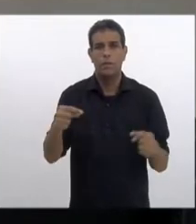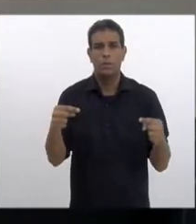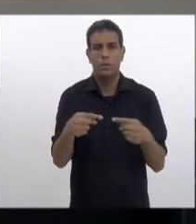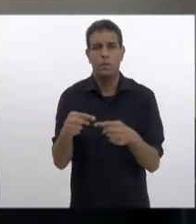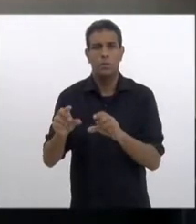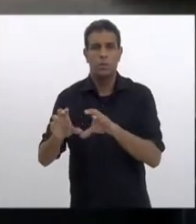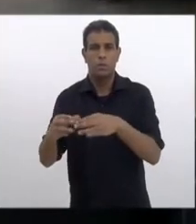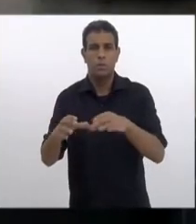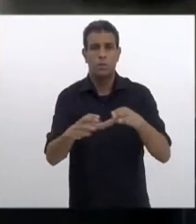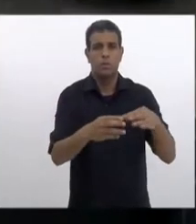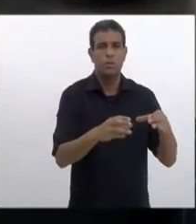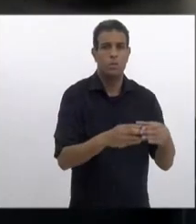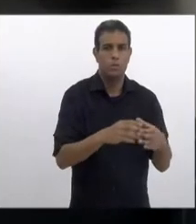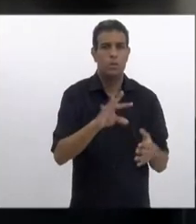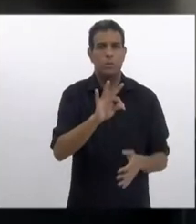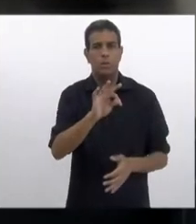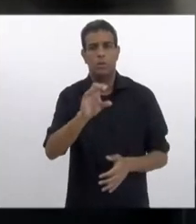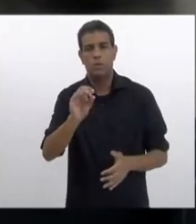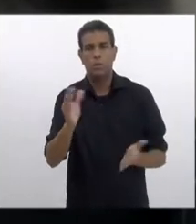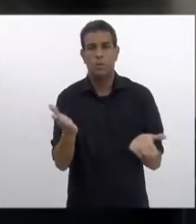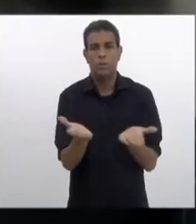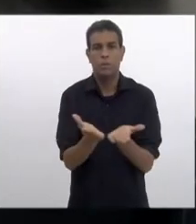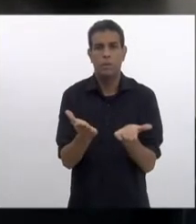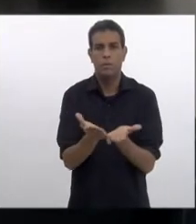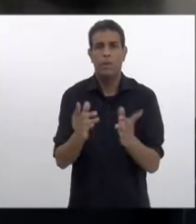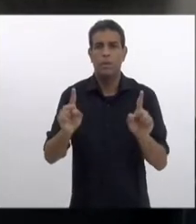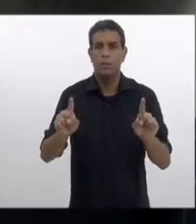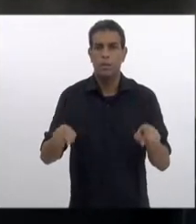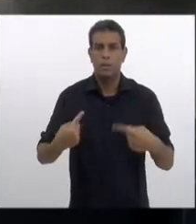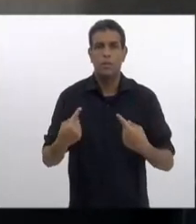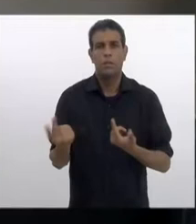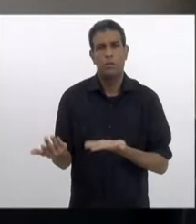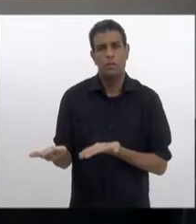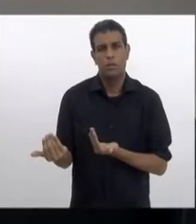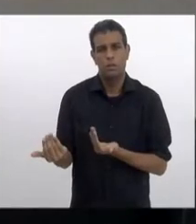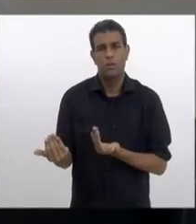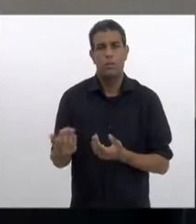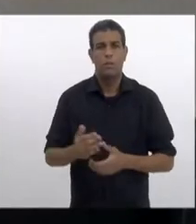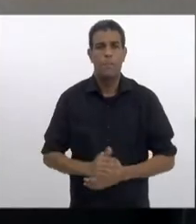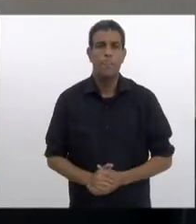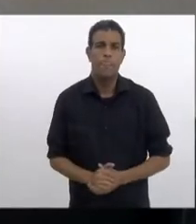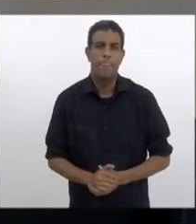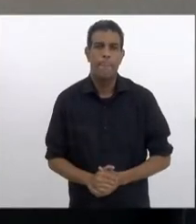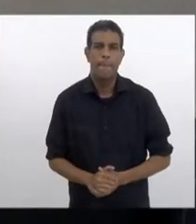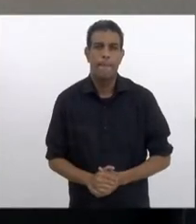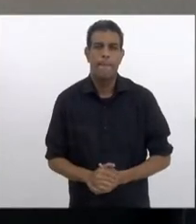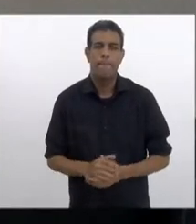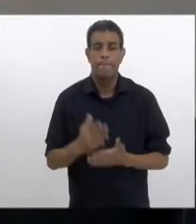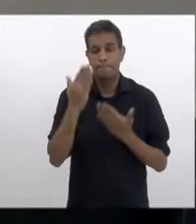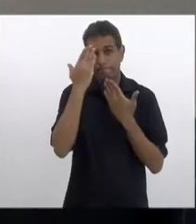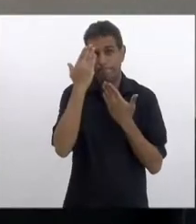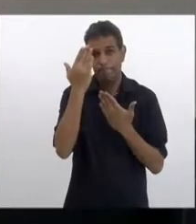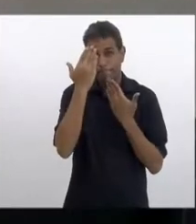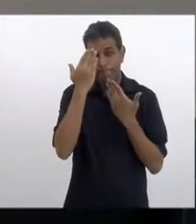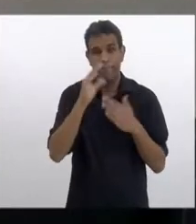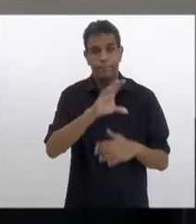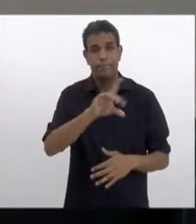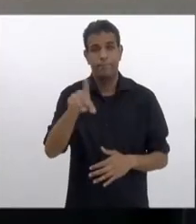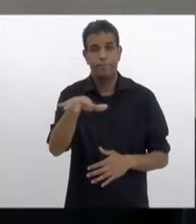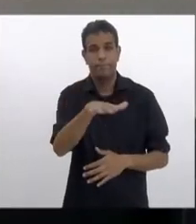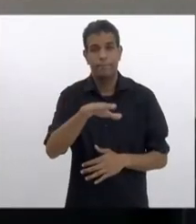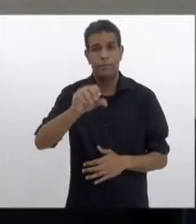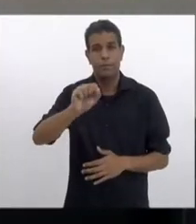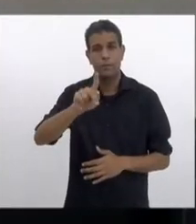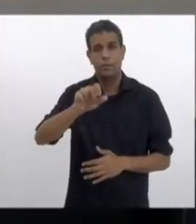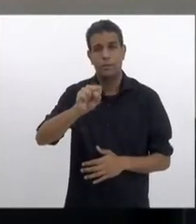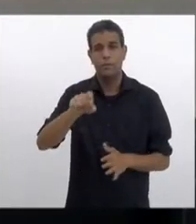Comunidades Terapêuticas Cristã e Desafio Jovem, Ebenezer de Seropédica. Quero também agradecer a coordenadora do CAPS-AD